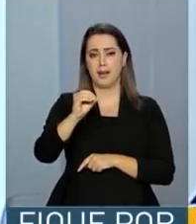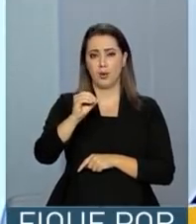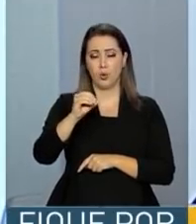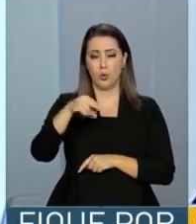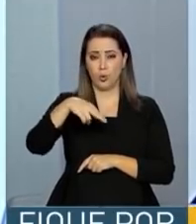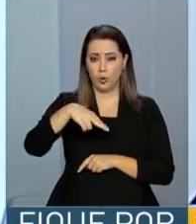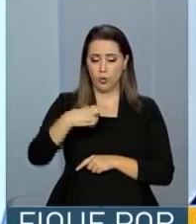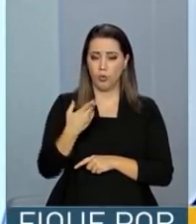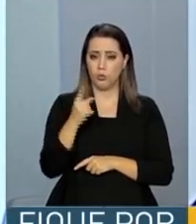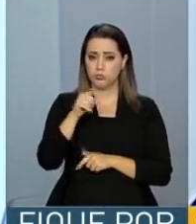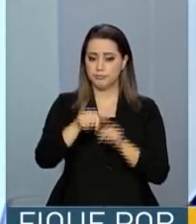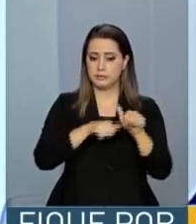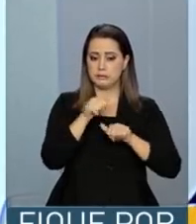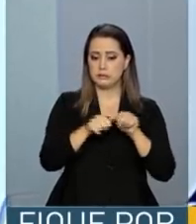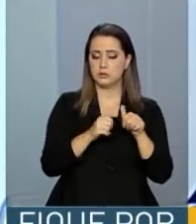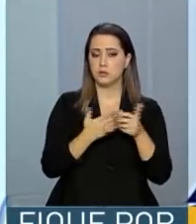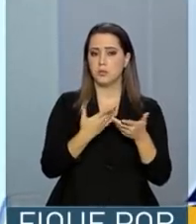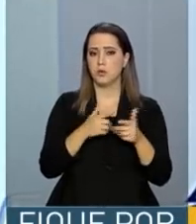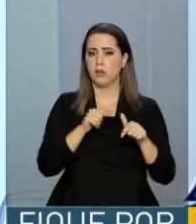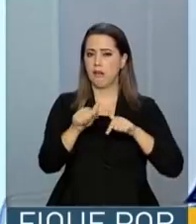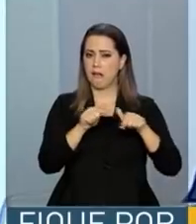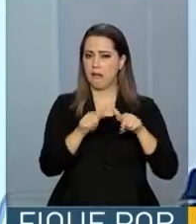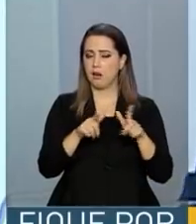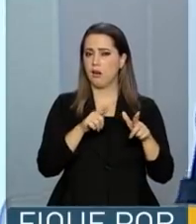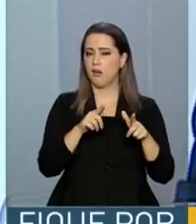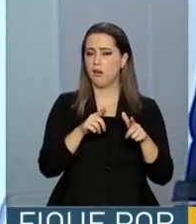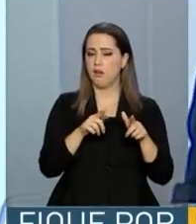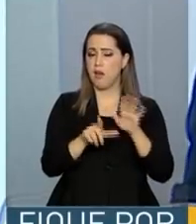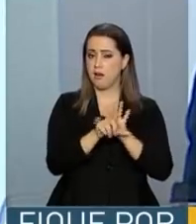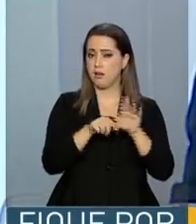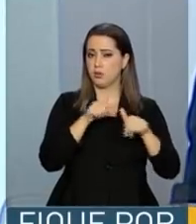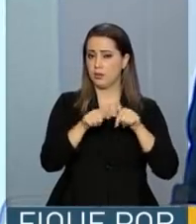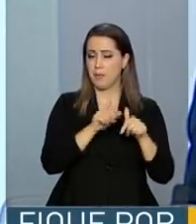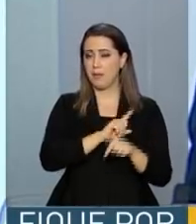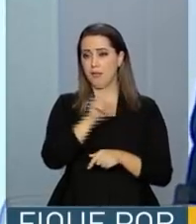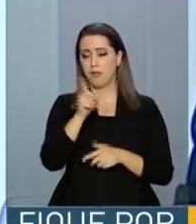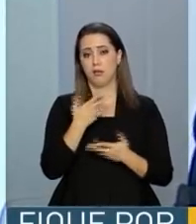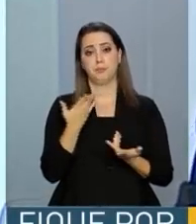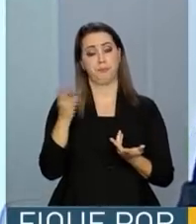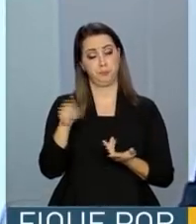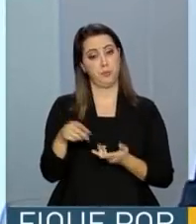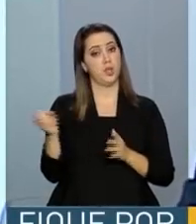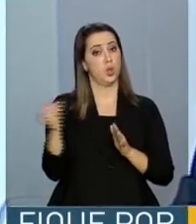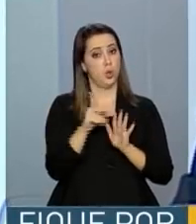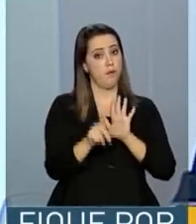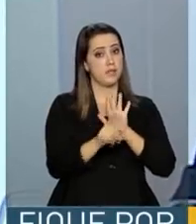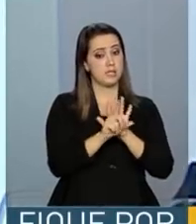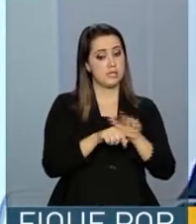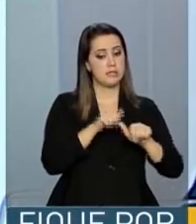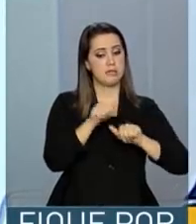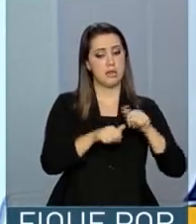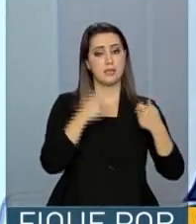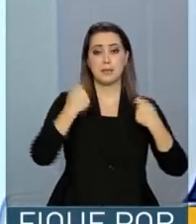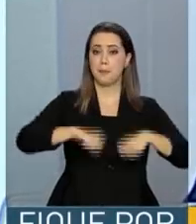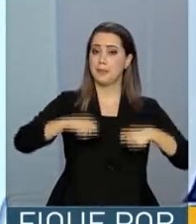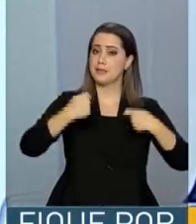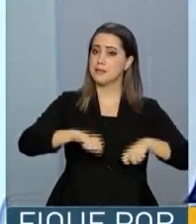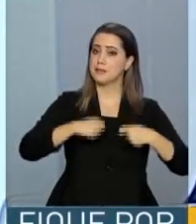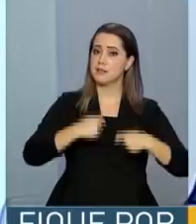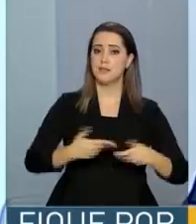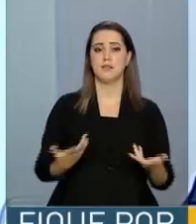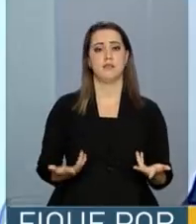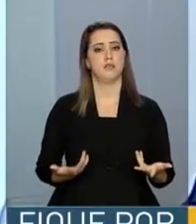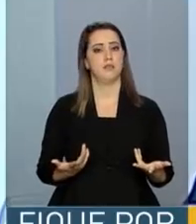fizemos o país quer a reforma trabalhista nessa opção modernidades o modernizações que são indispensáveis para os